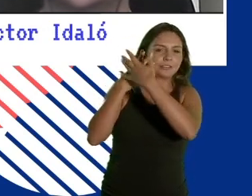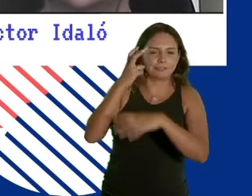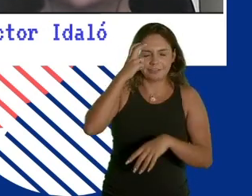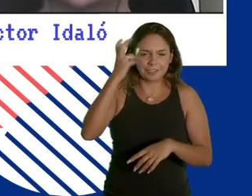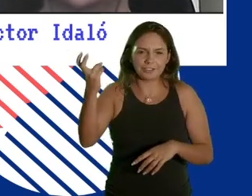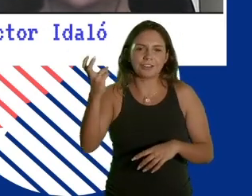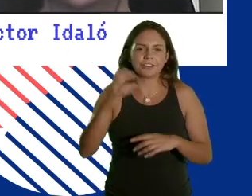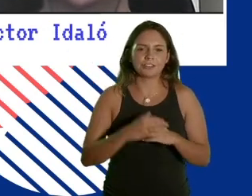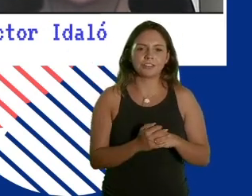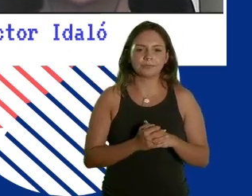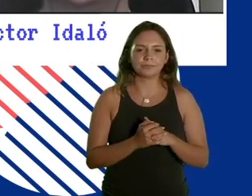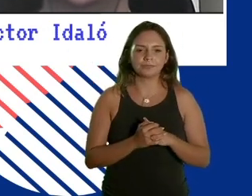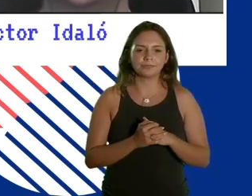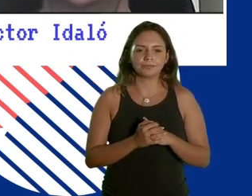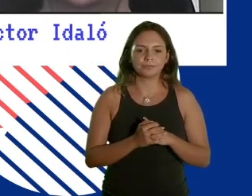inteligente,